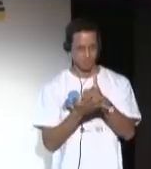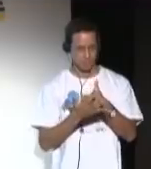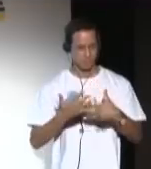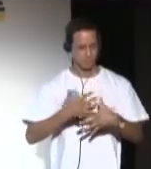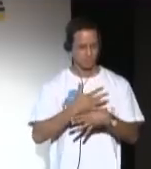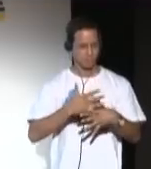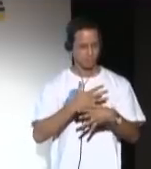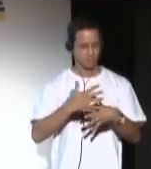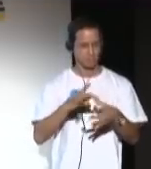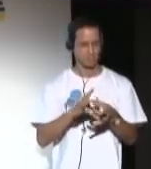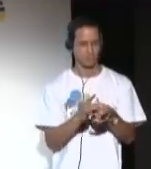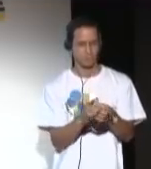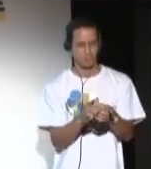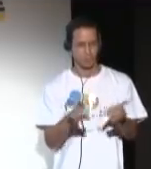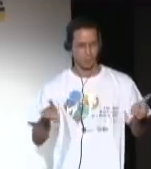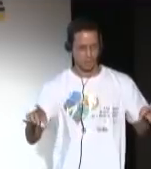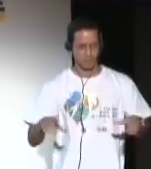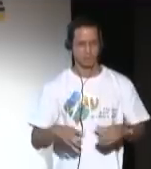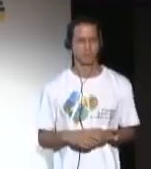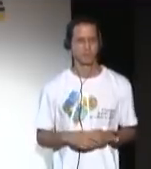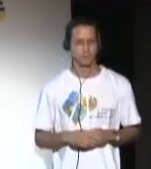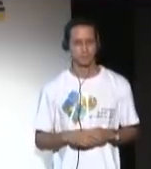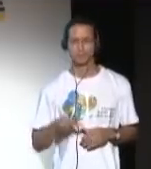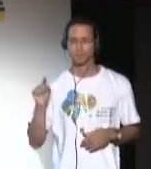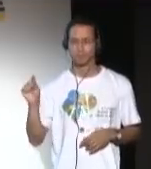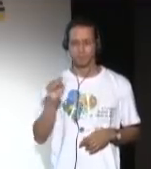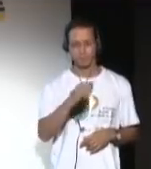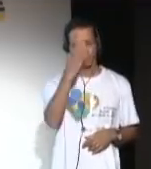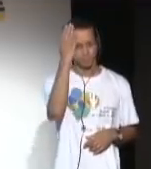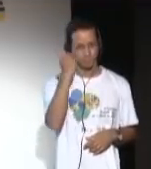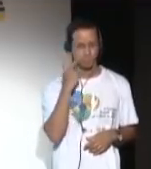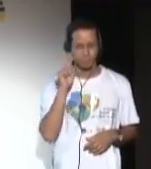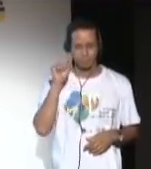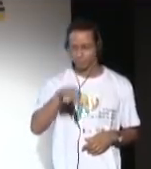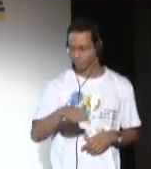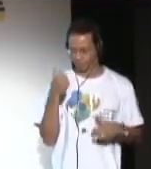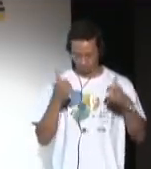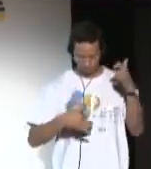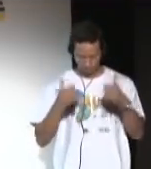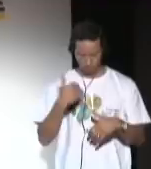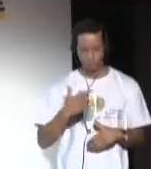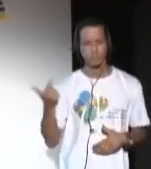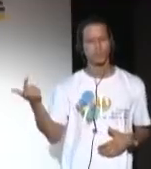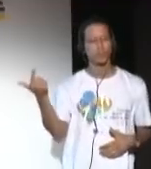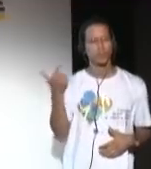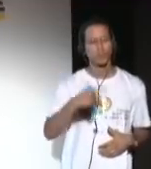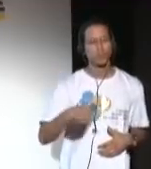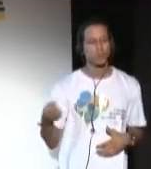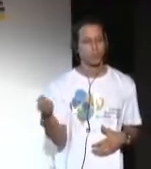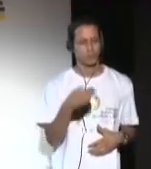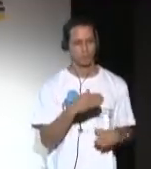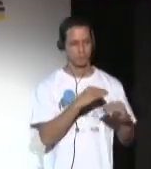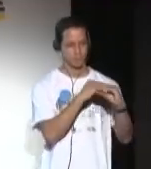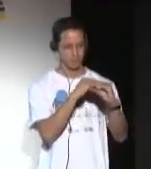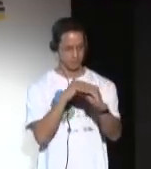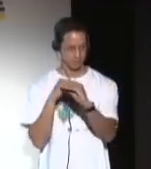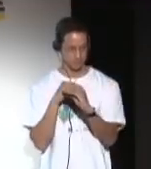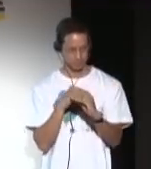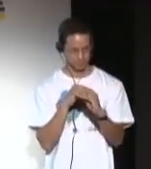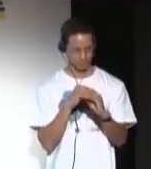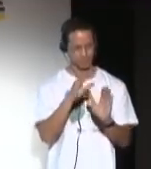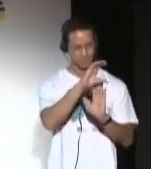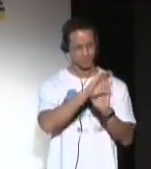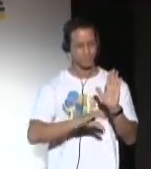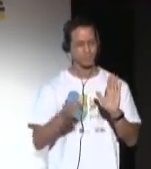cidadania democrática. Como vocês já sabem, estamos aqui para falar sobre os novos padrões. O novo currículo do